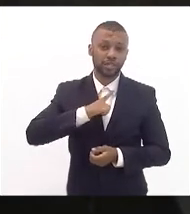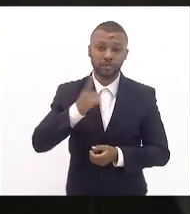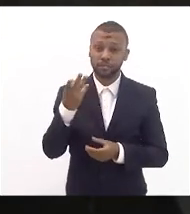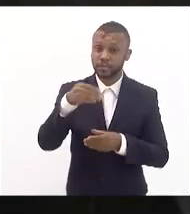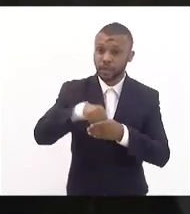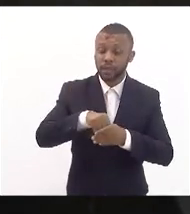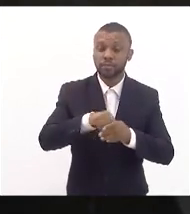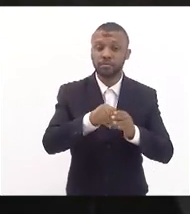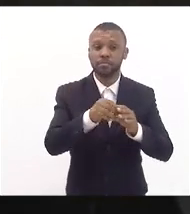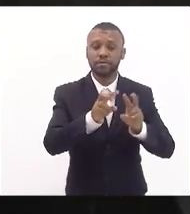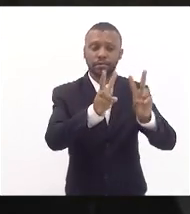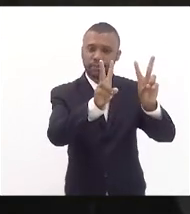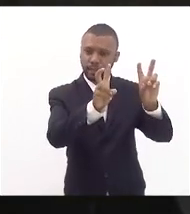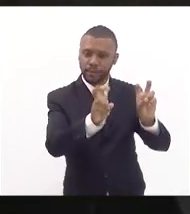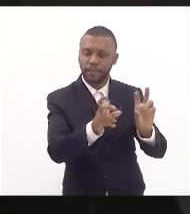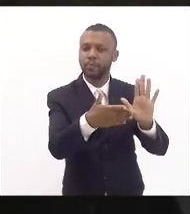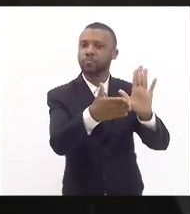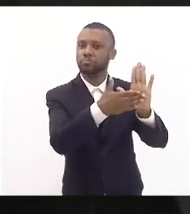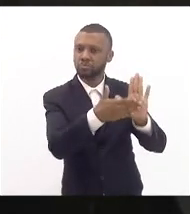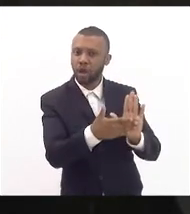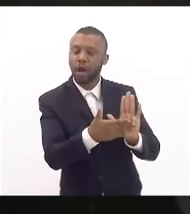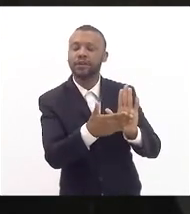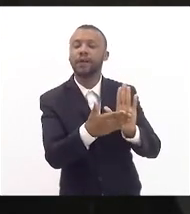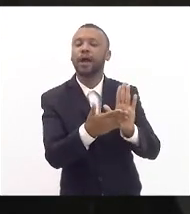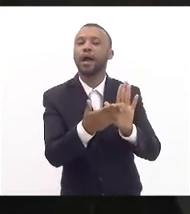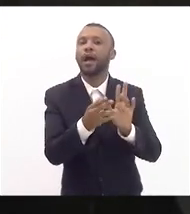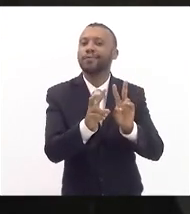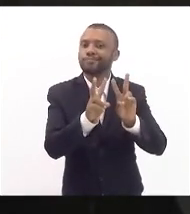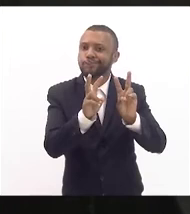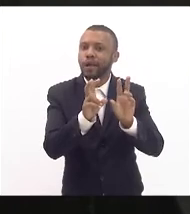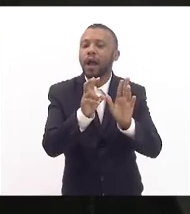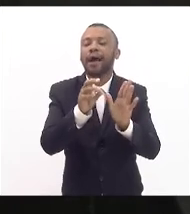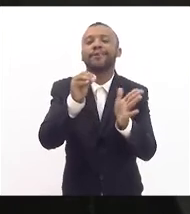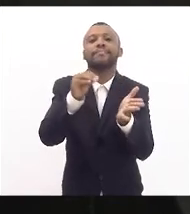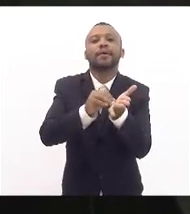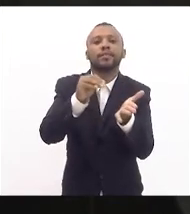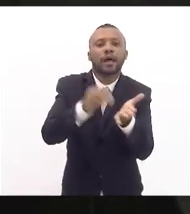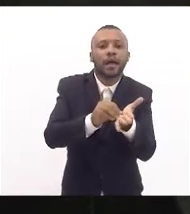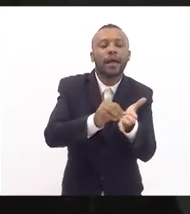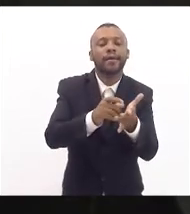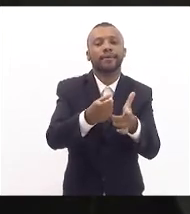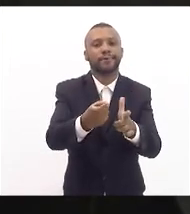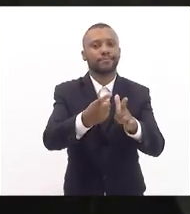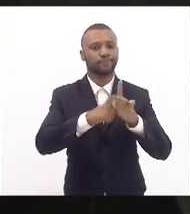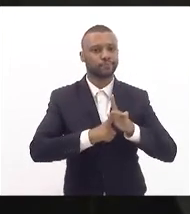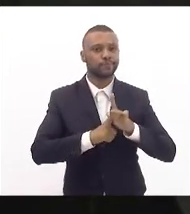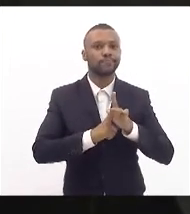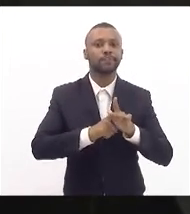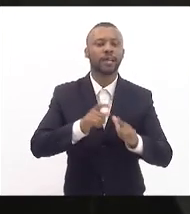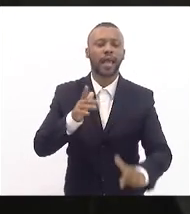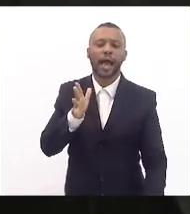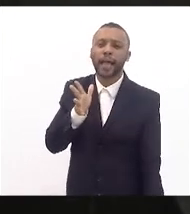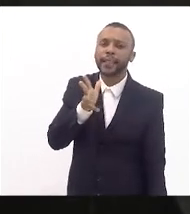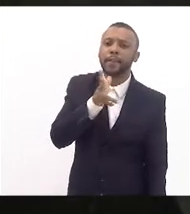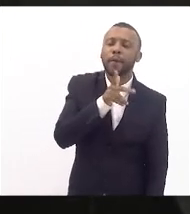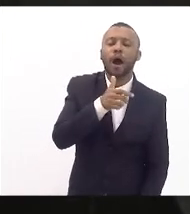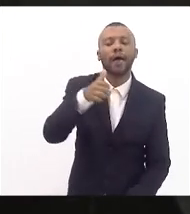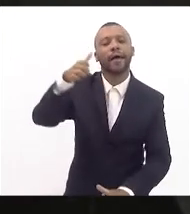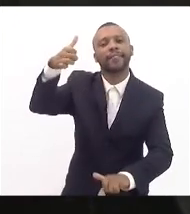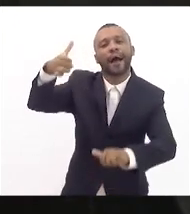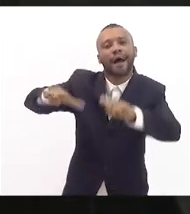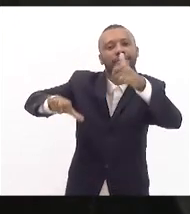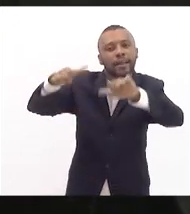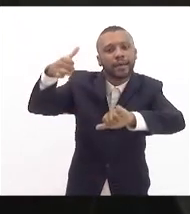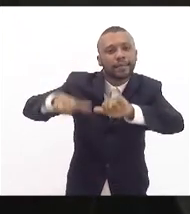pauta a questão das pendências, não é? E da demora da avaliação de